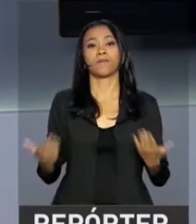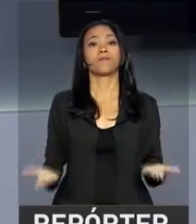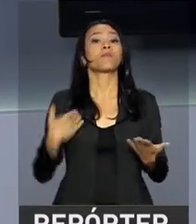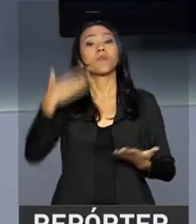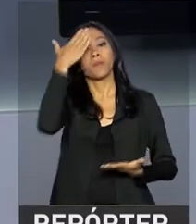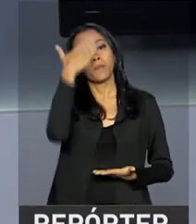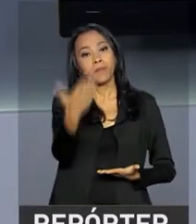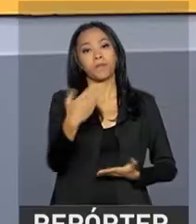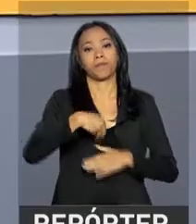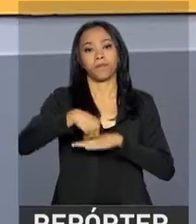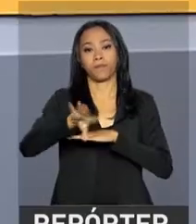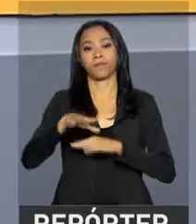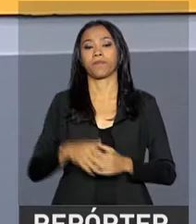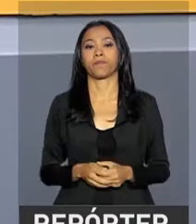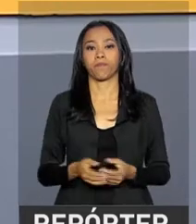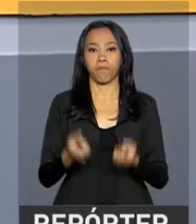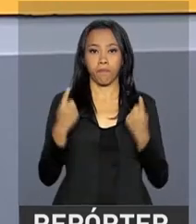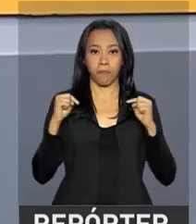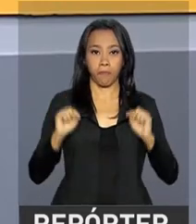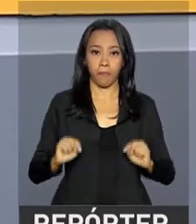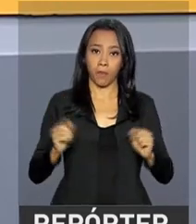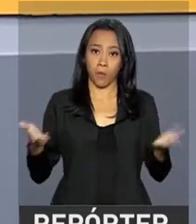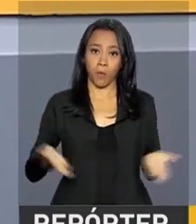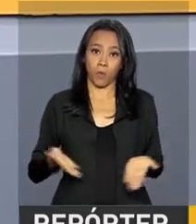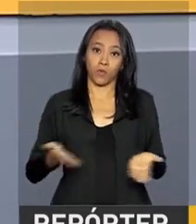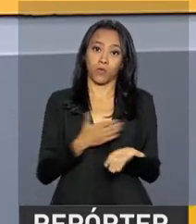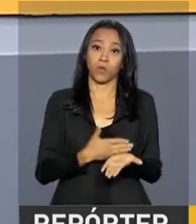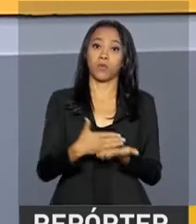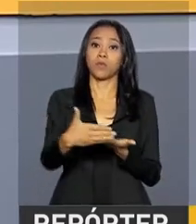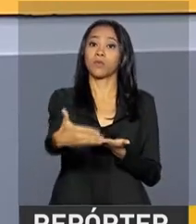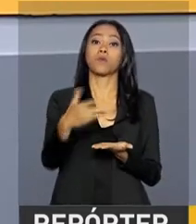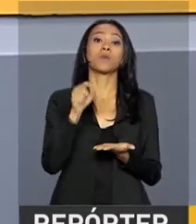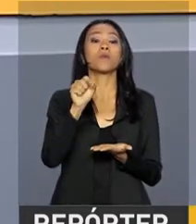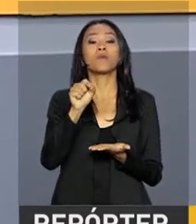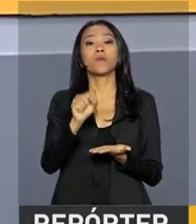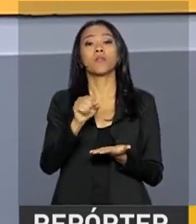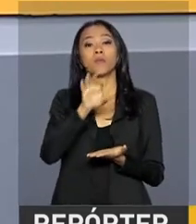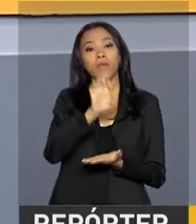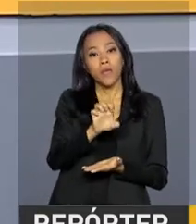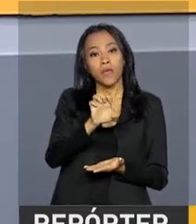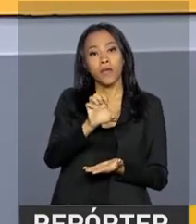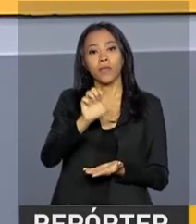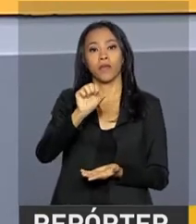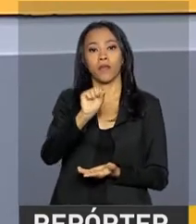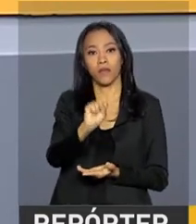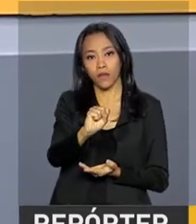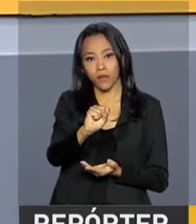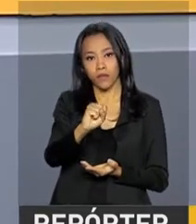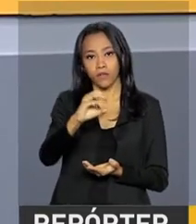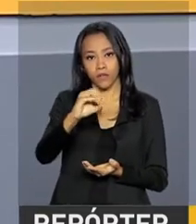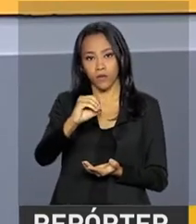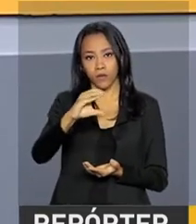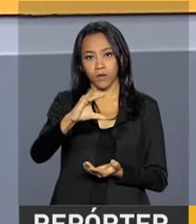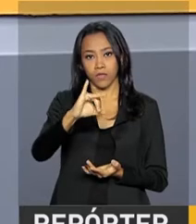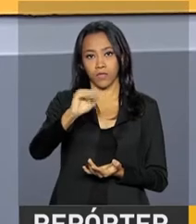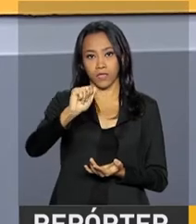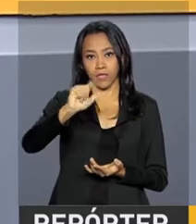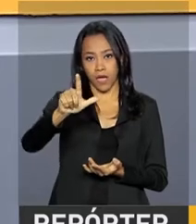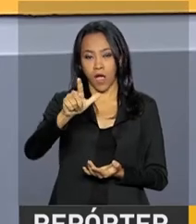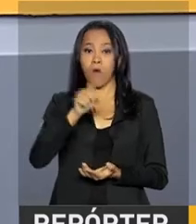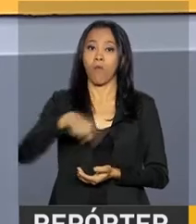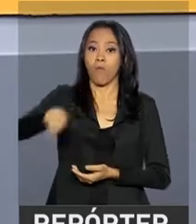informações começou a primeira etapa de implantação do e social para as empresas o sistema reúne em uma mesma